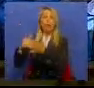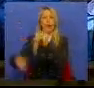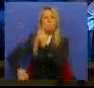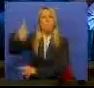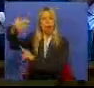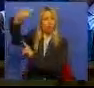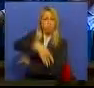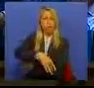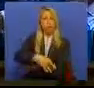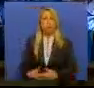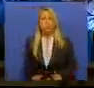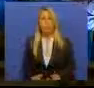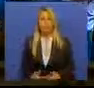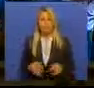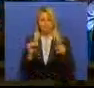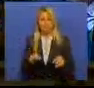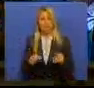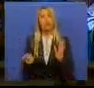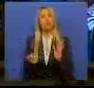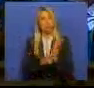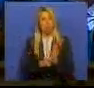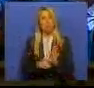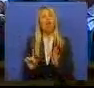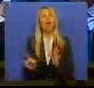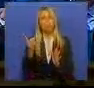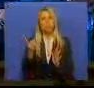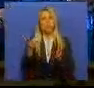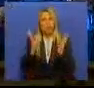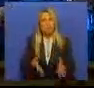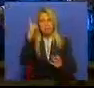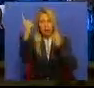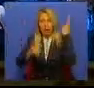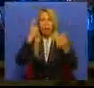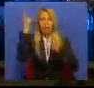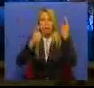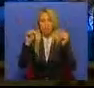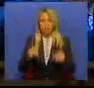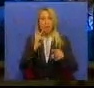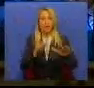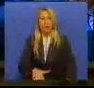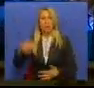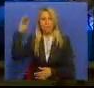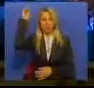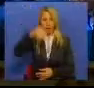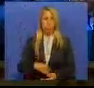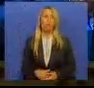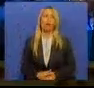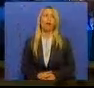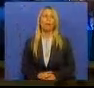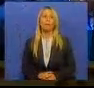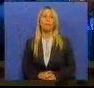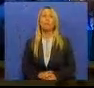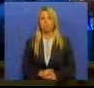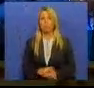escolares. Este ponto devia merecer a reflexão da Assembleia da República. Onde